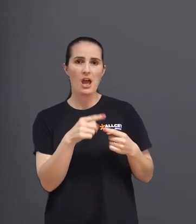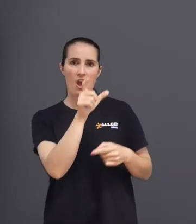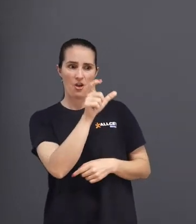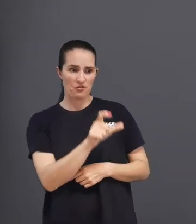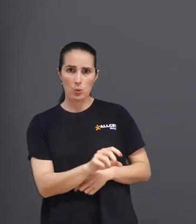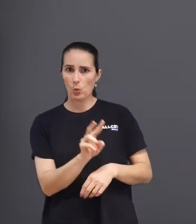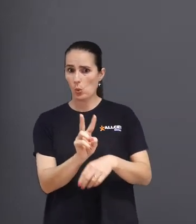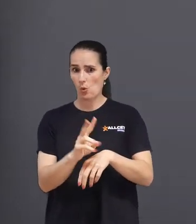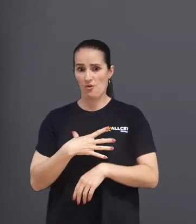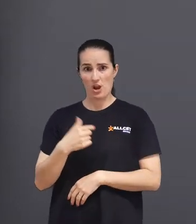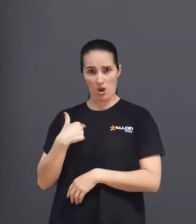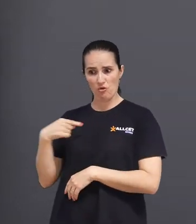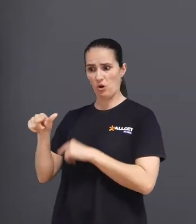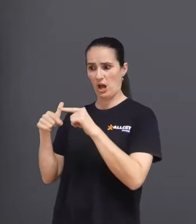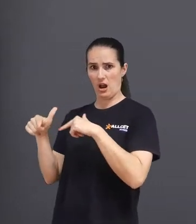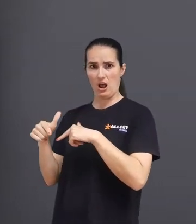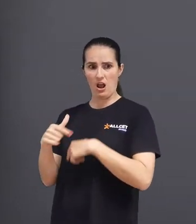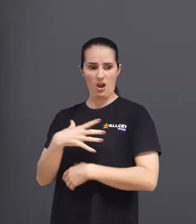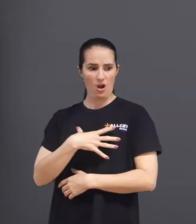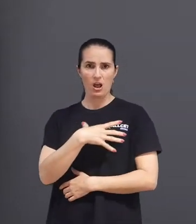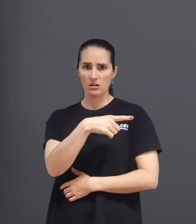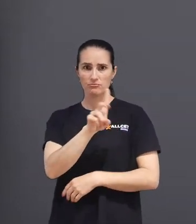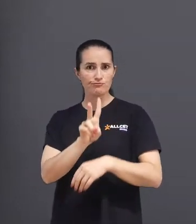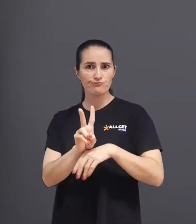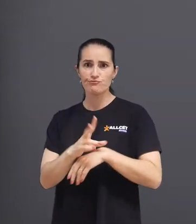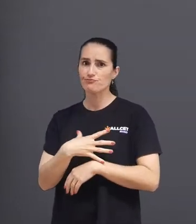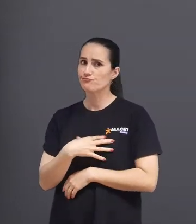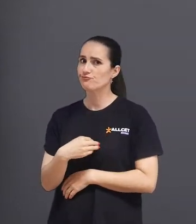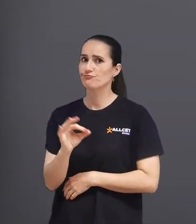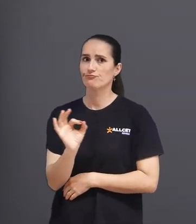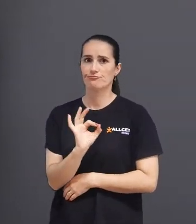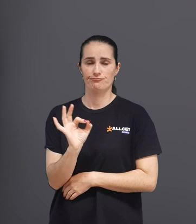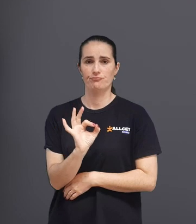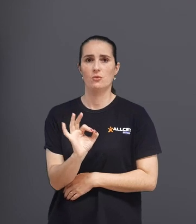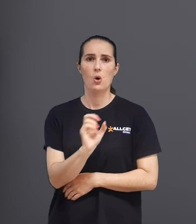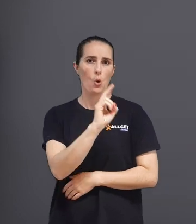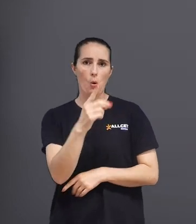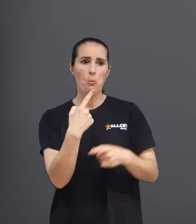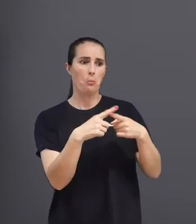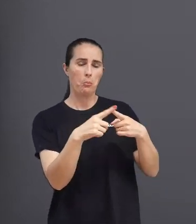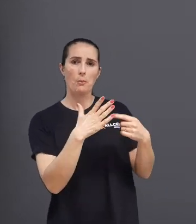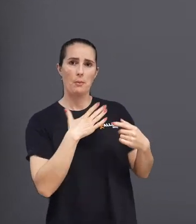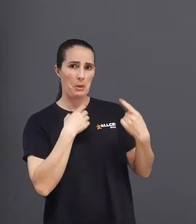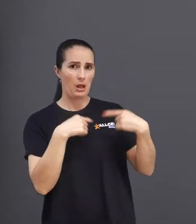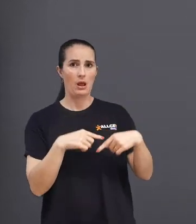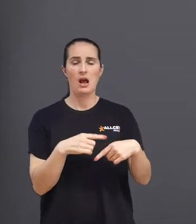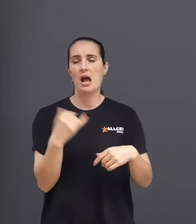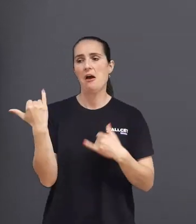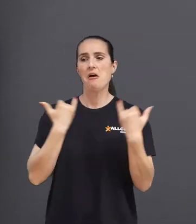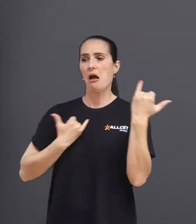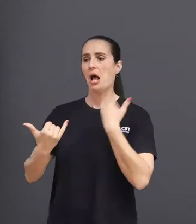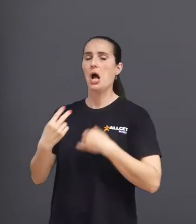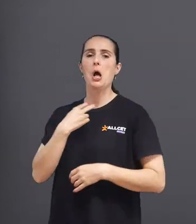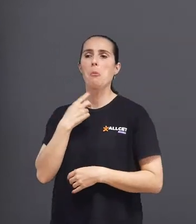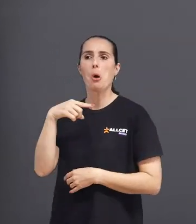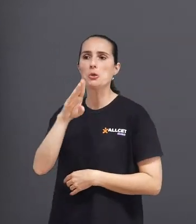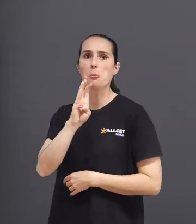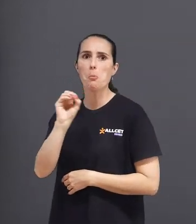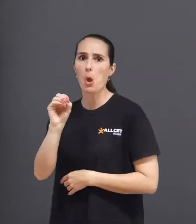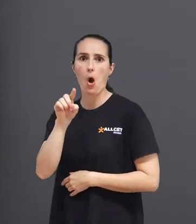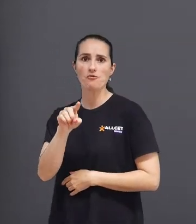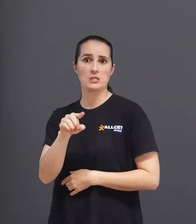é louca. Aí os pastores me chamaram mais uma vez para conversar e que eu não podia ir embora,